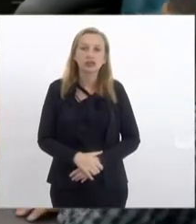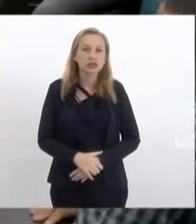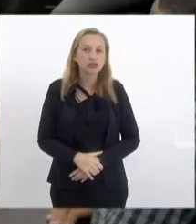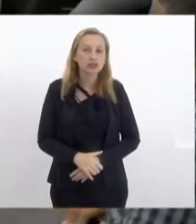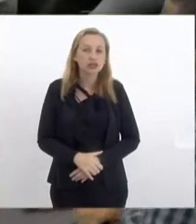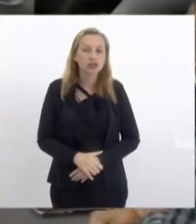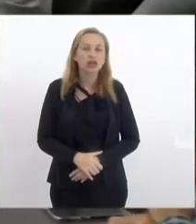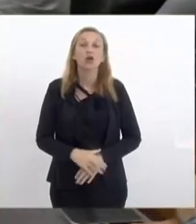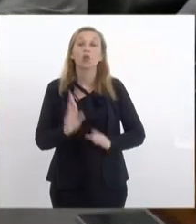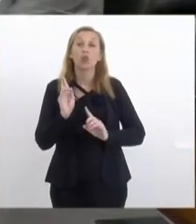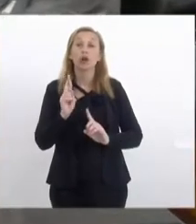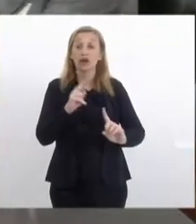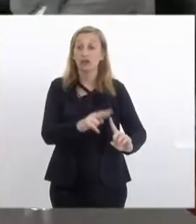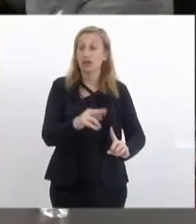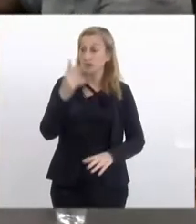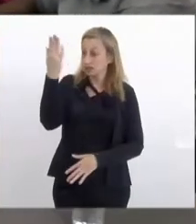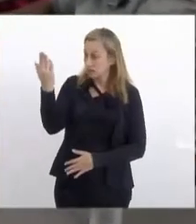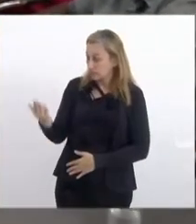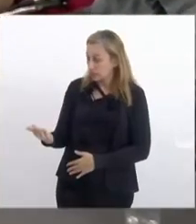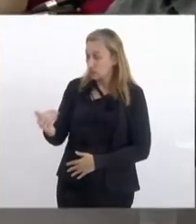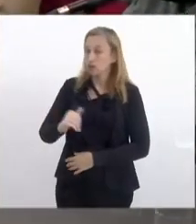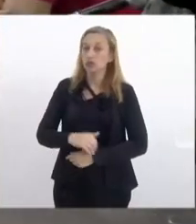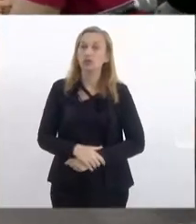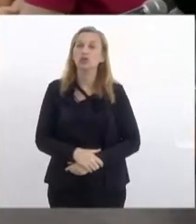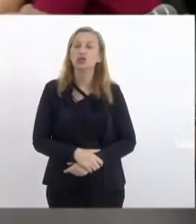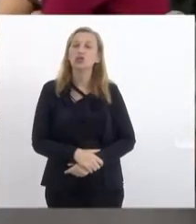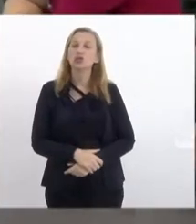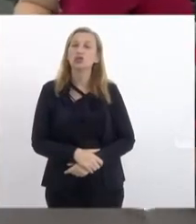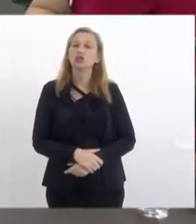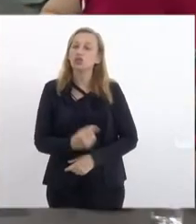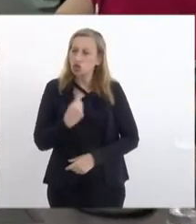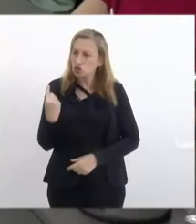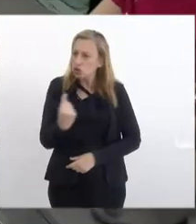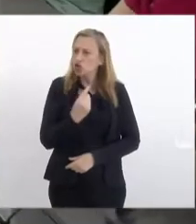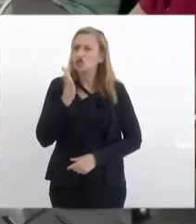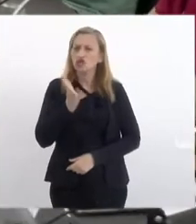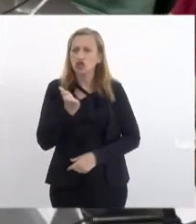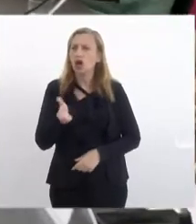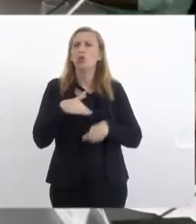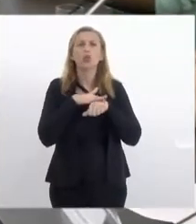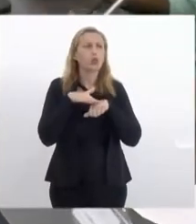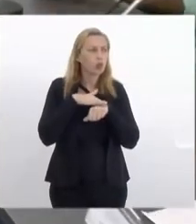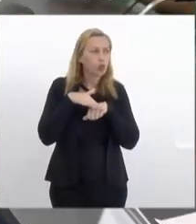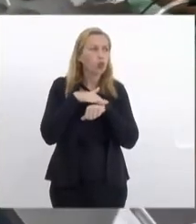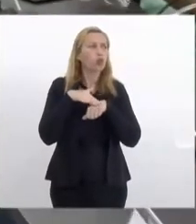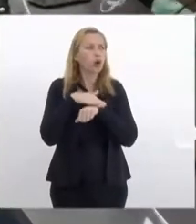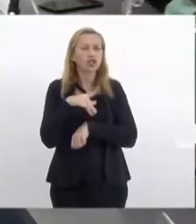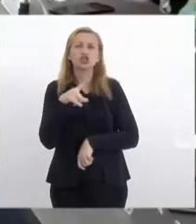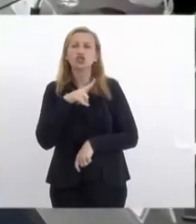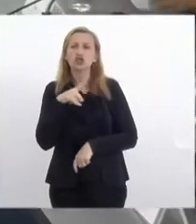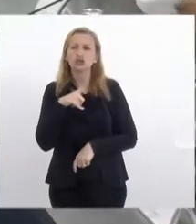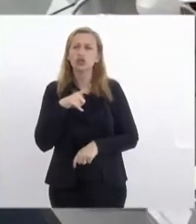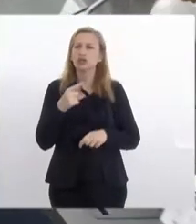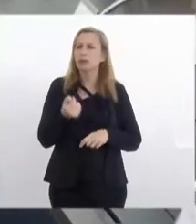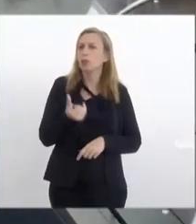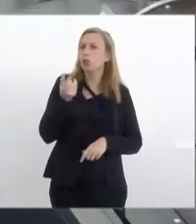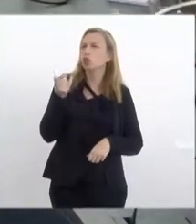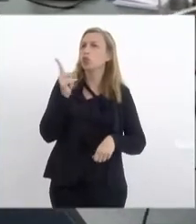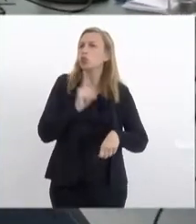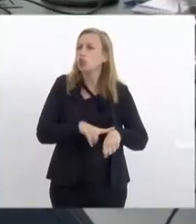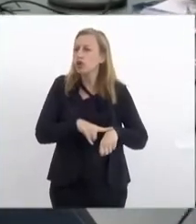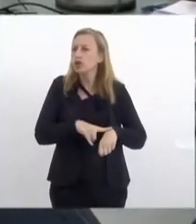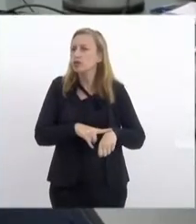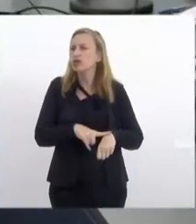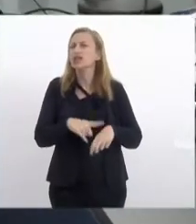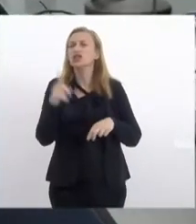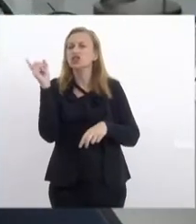uma referência à vossa pessoa. Diante do que nós já conversamos, nós tivemos nesse pouco tempo,